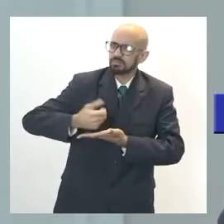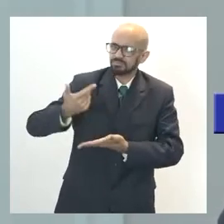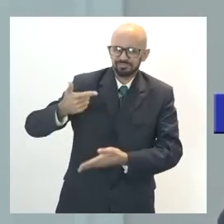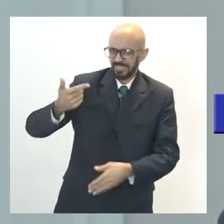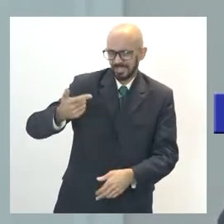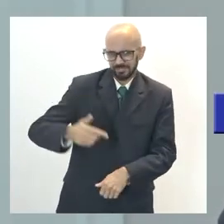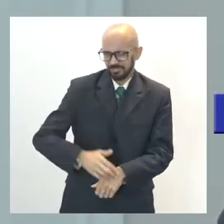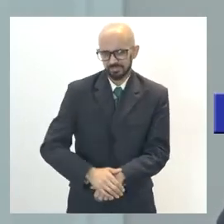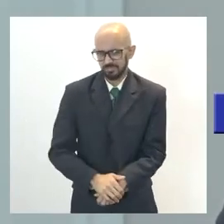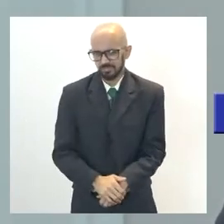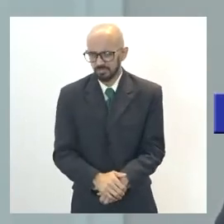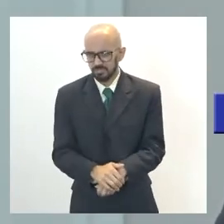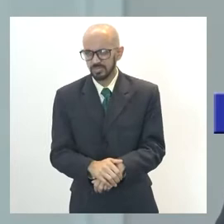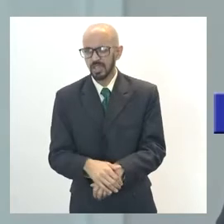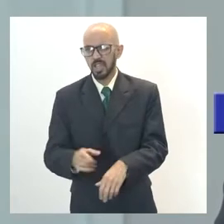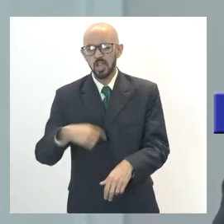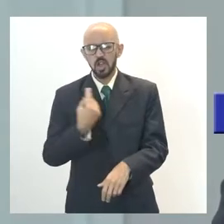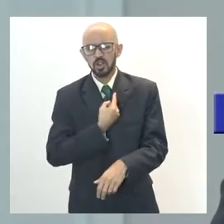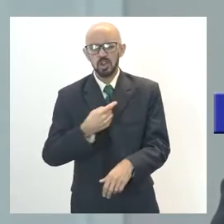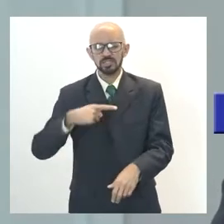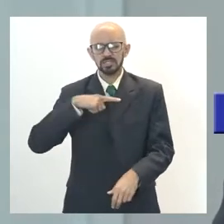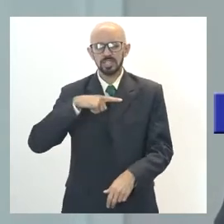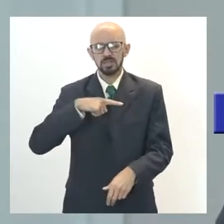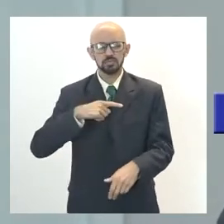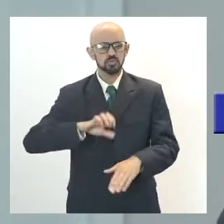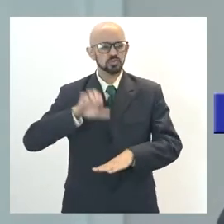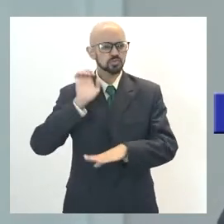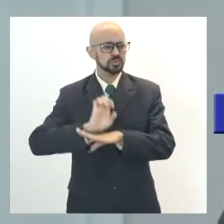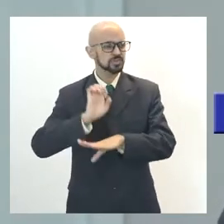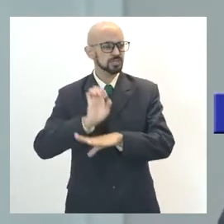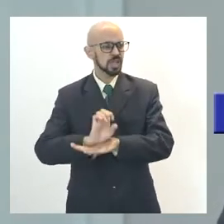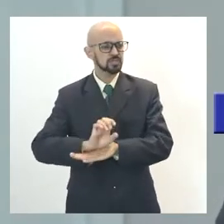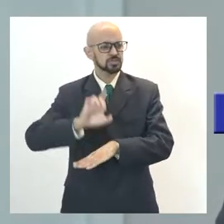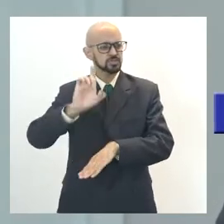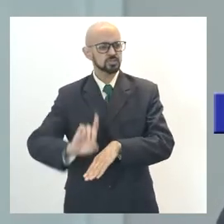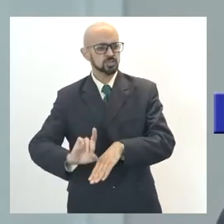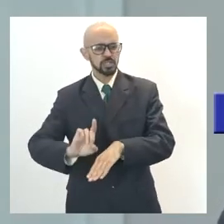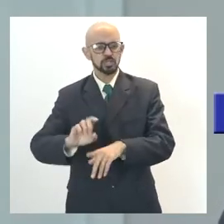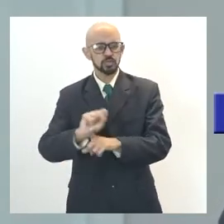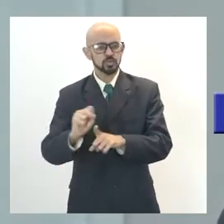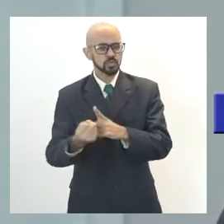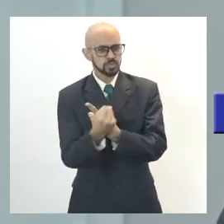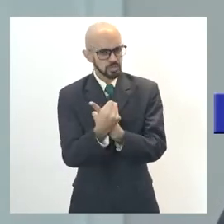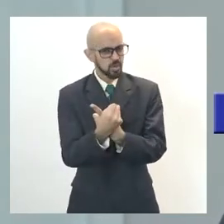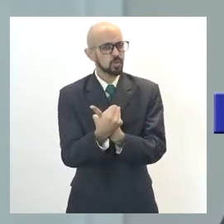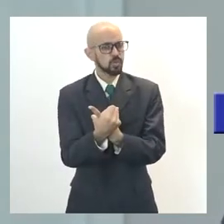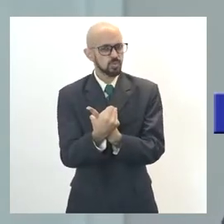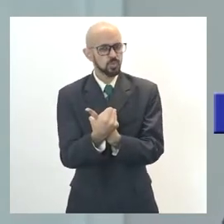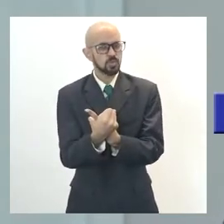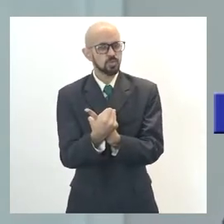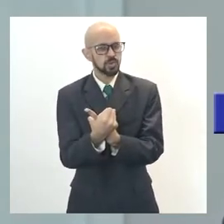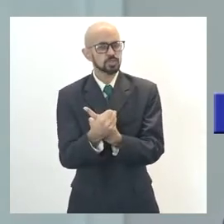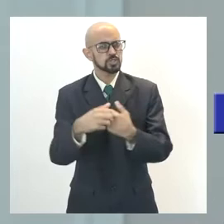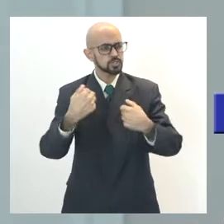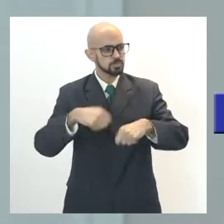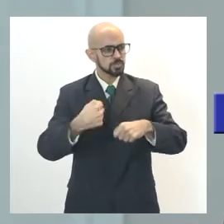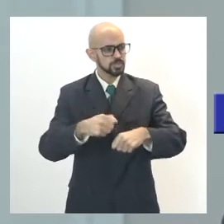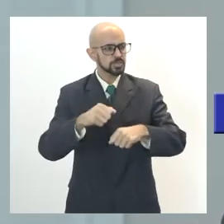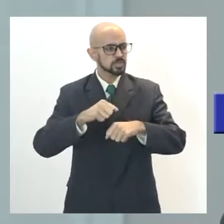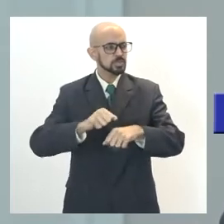nós vivemos um estado de direito o estado social de direito nós devemos prestar à